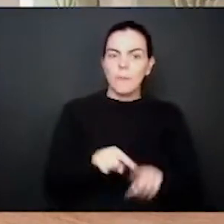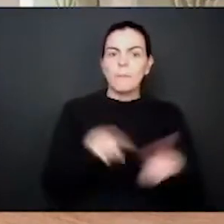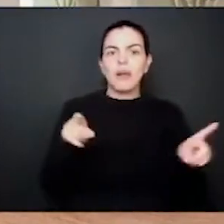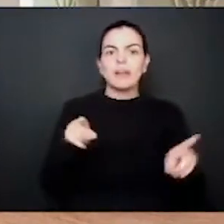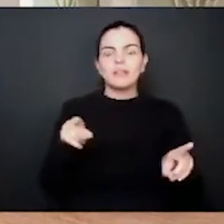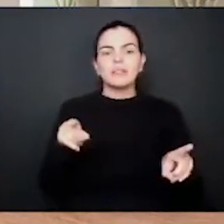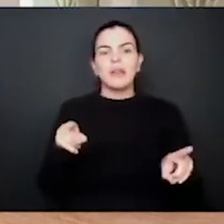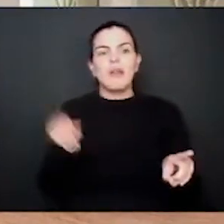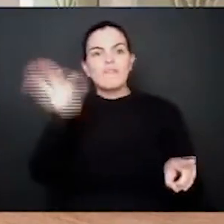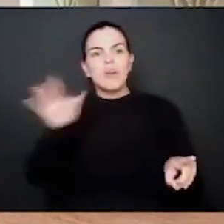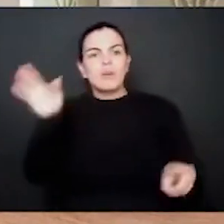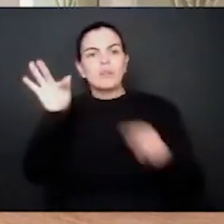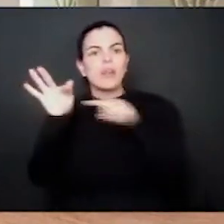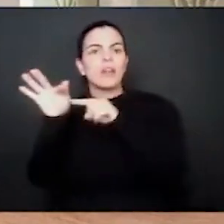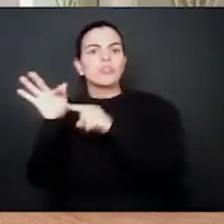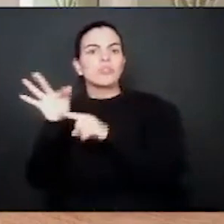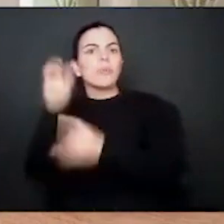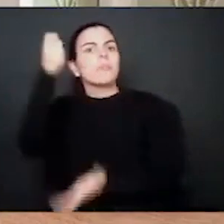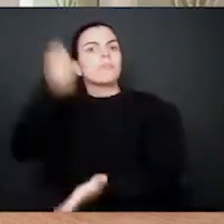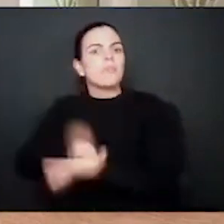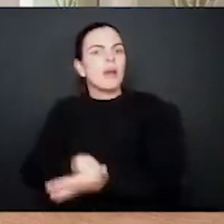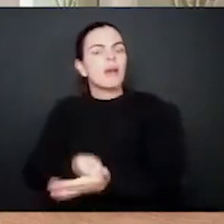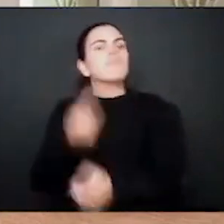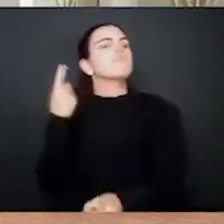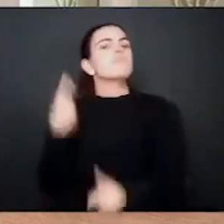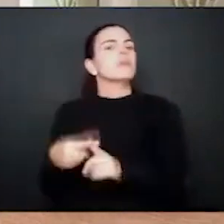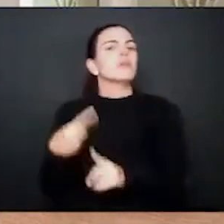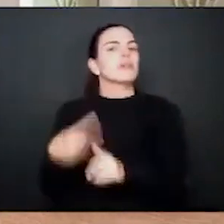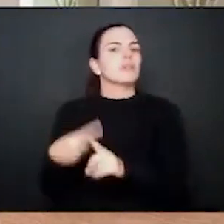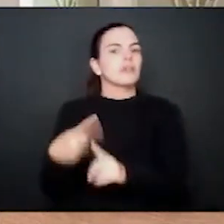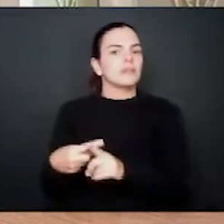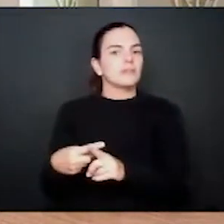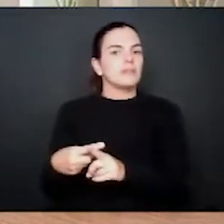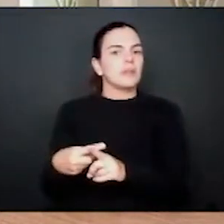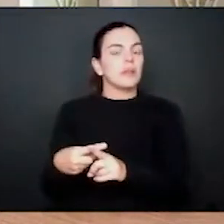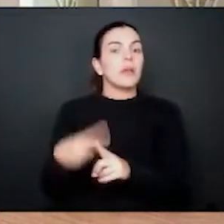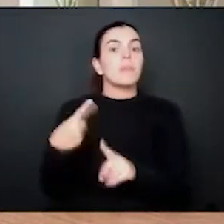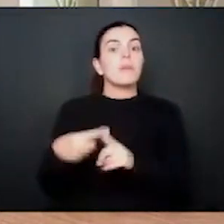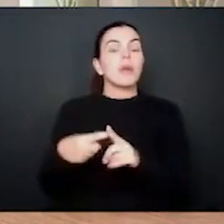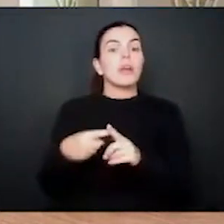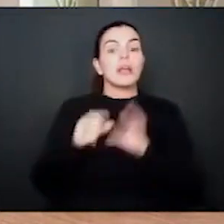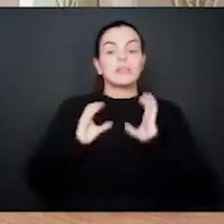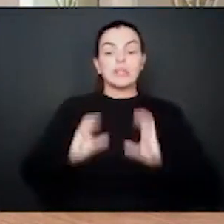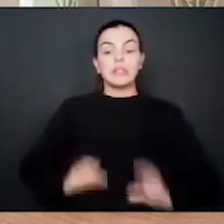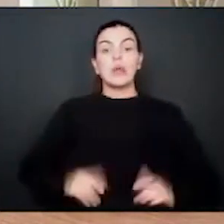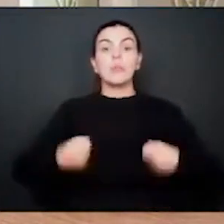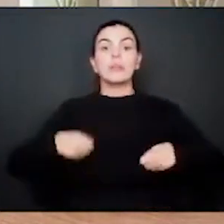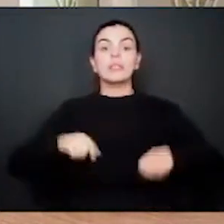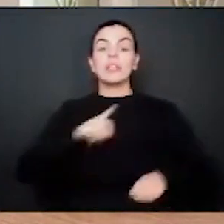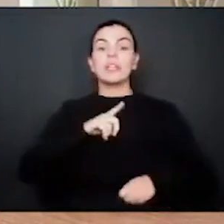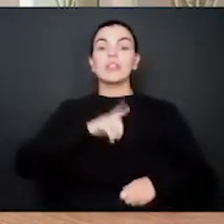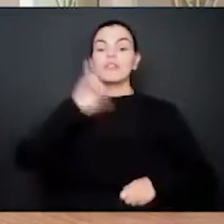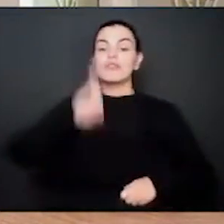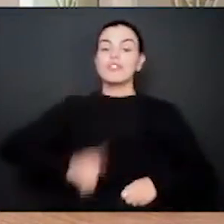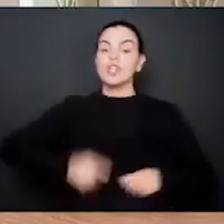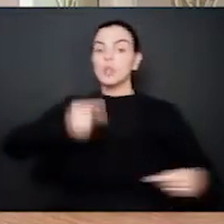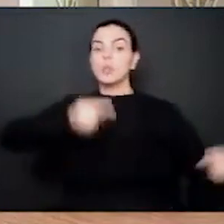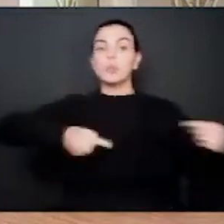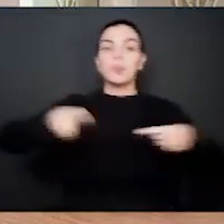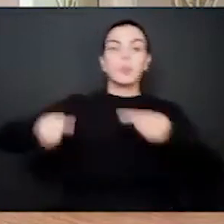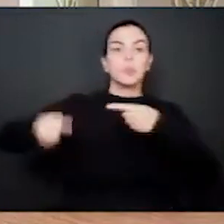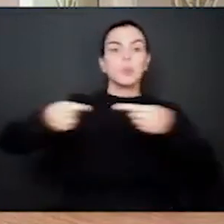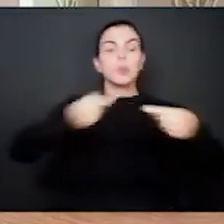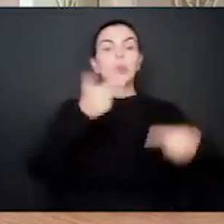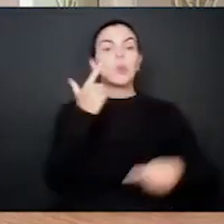que esse cidadão tenha competência para vir e discutir os seus direitos. E no Brasil, o que fazemos?